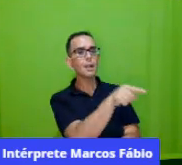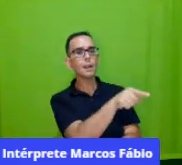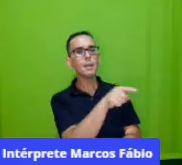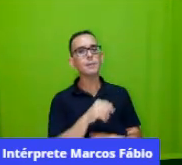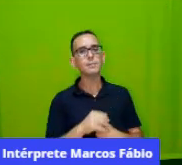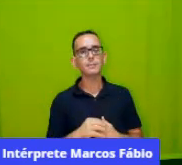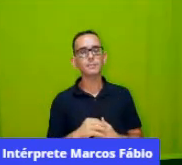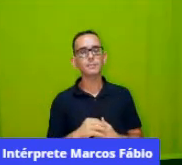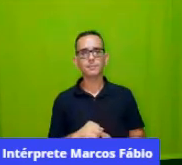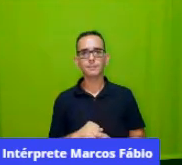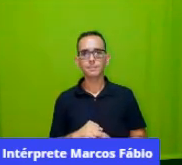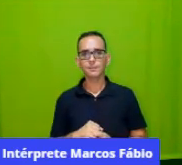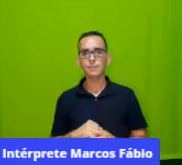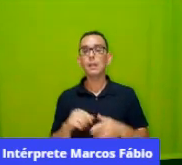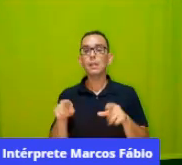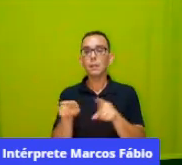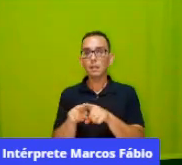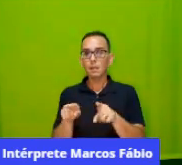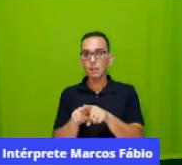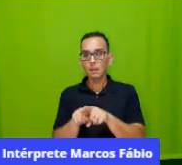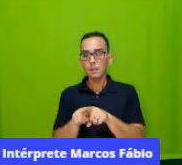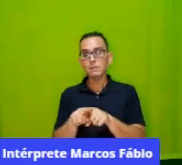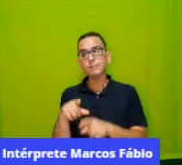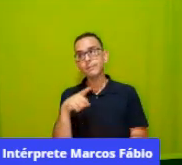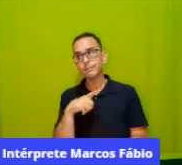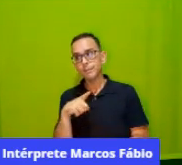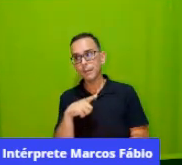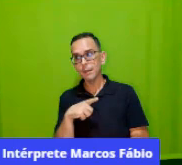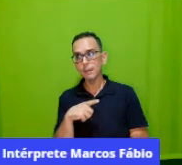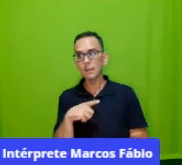e que a gente vai estar compreendendo o que ele quer, né?